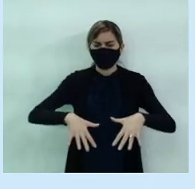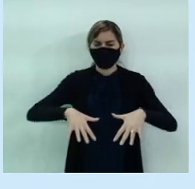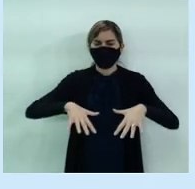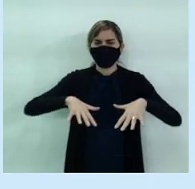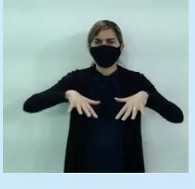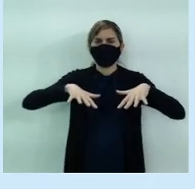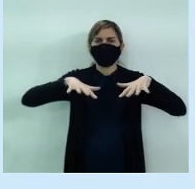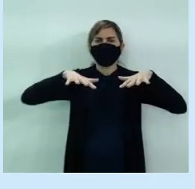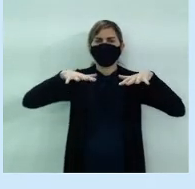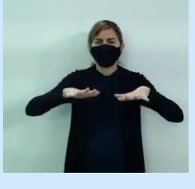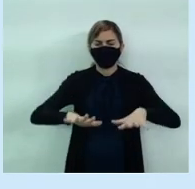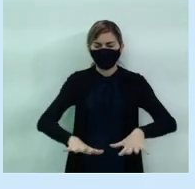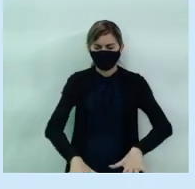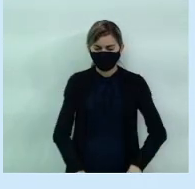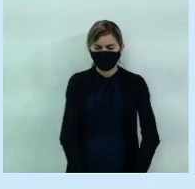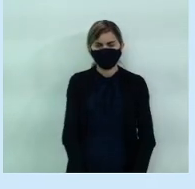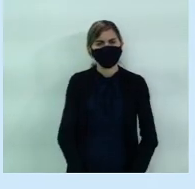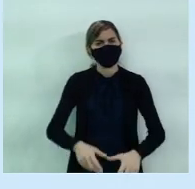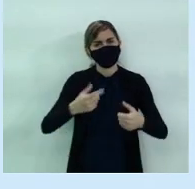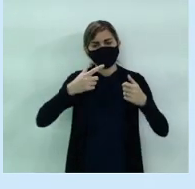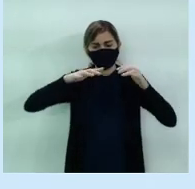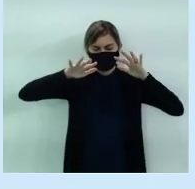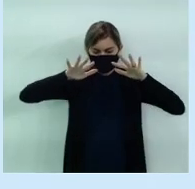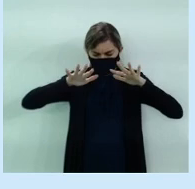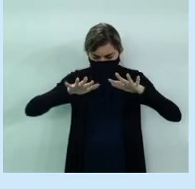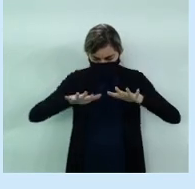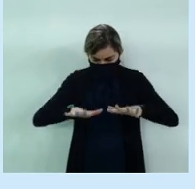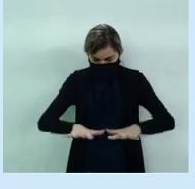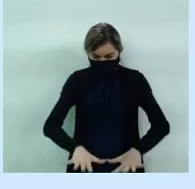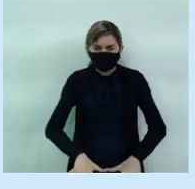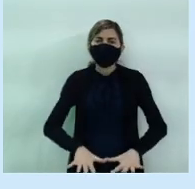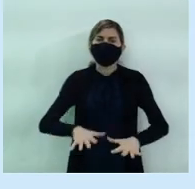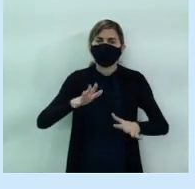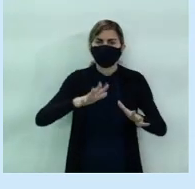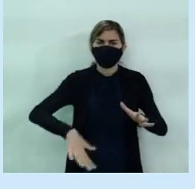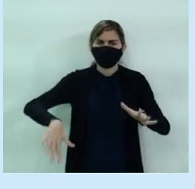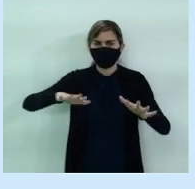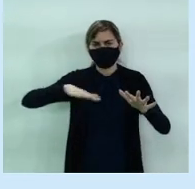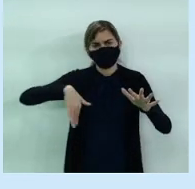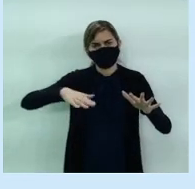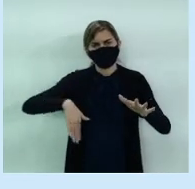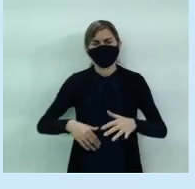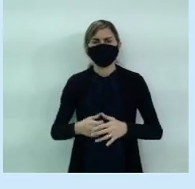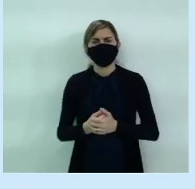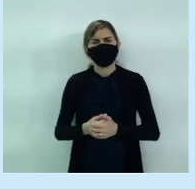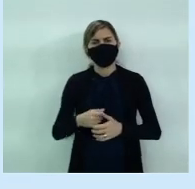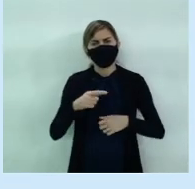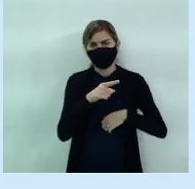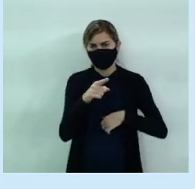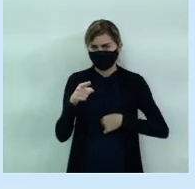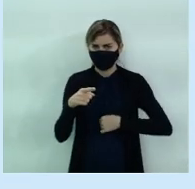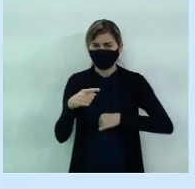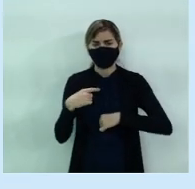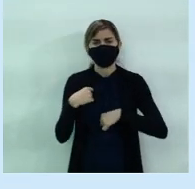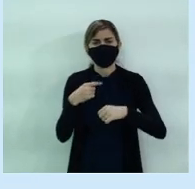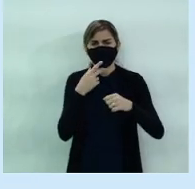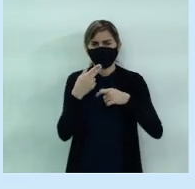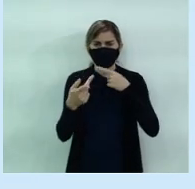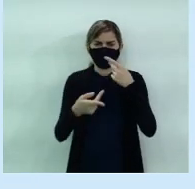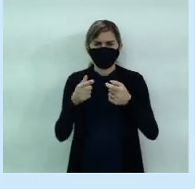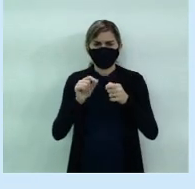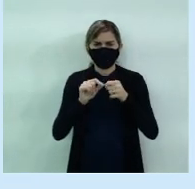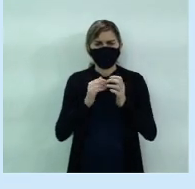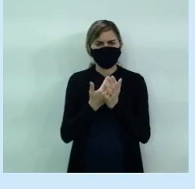a maré baixa que se tem aí na região litorânea. E aí, falando aí